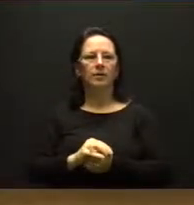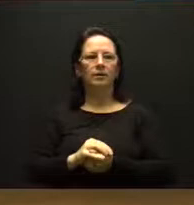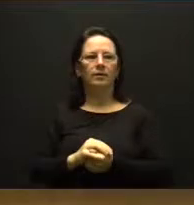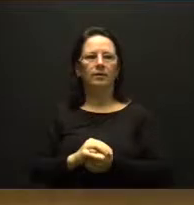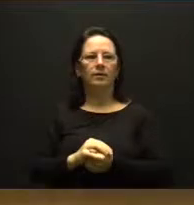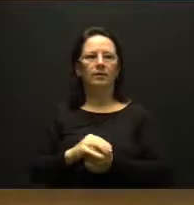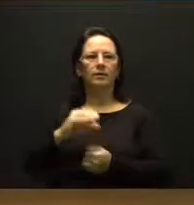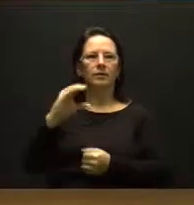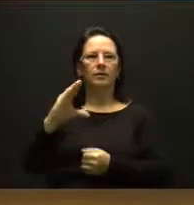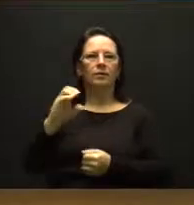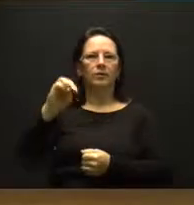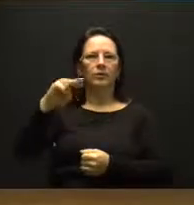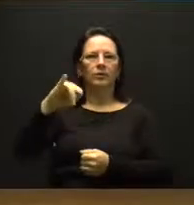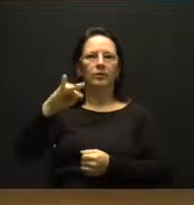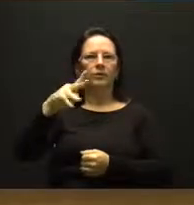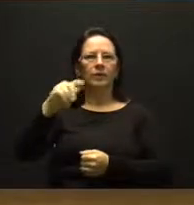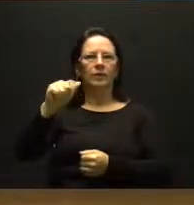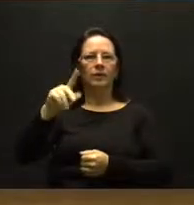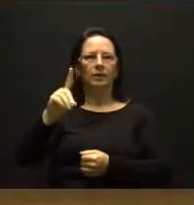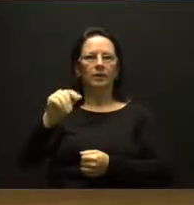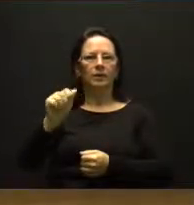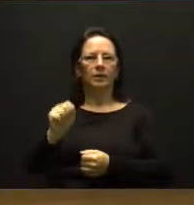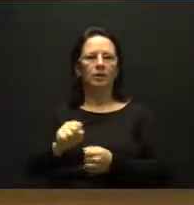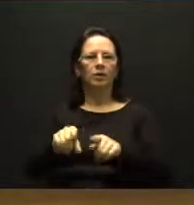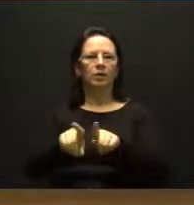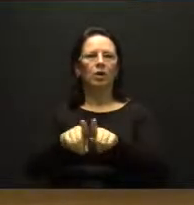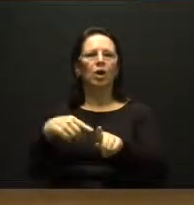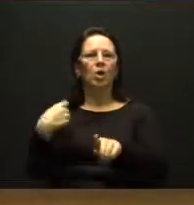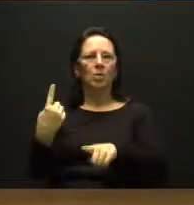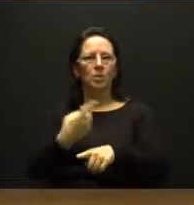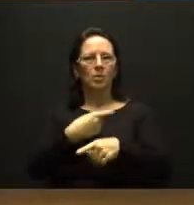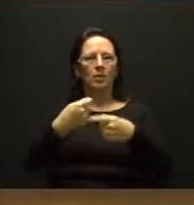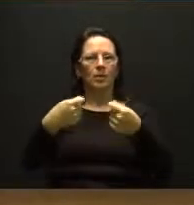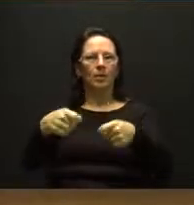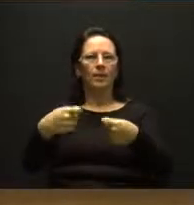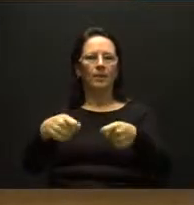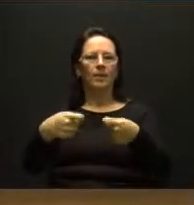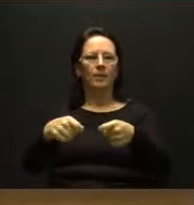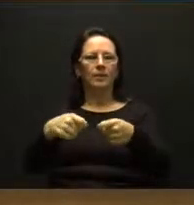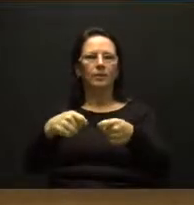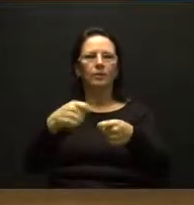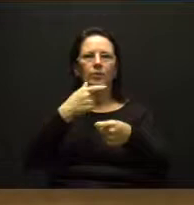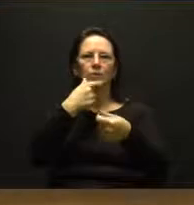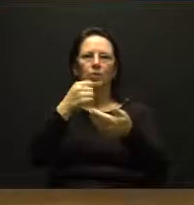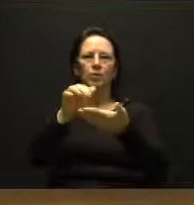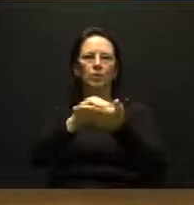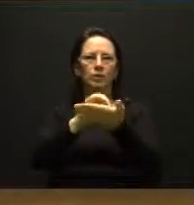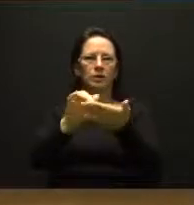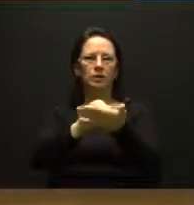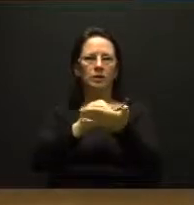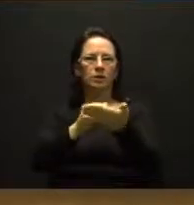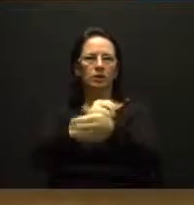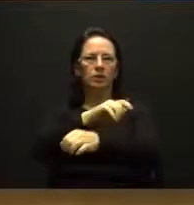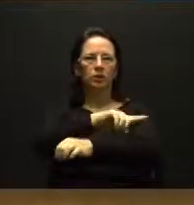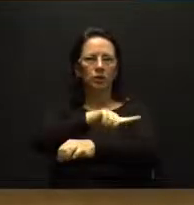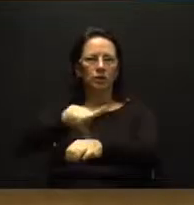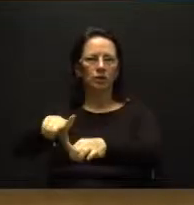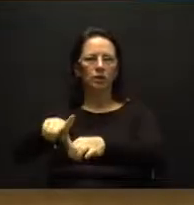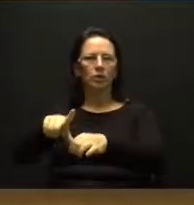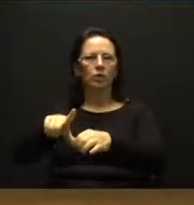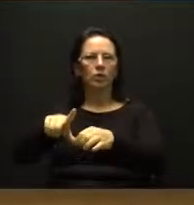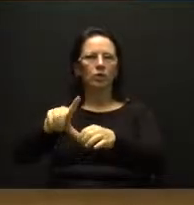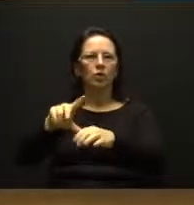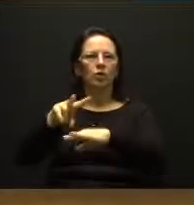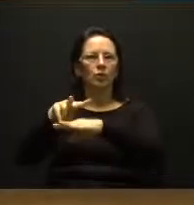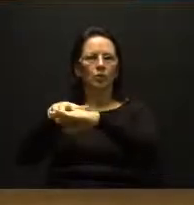que está acontecendo damos da educação enviou uma